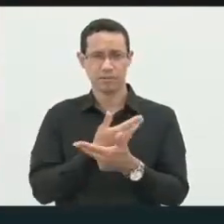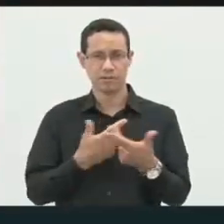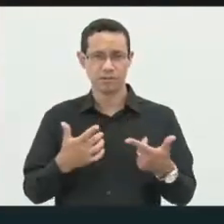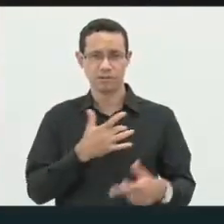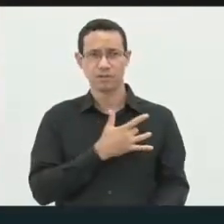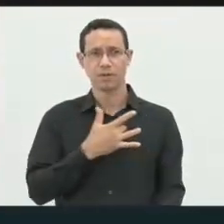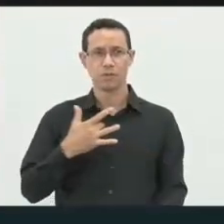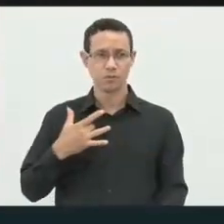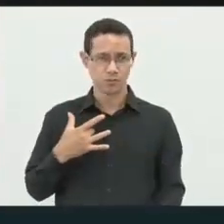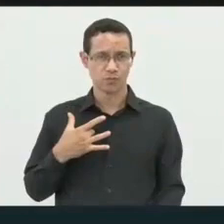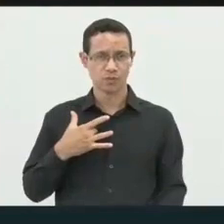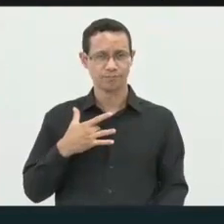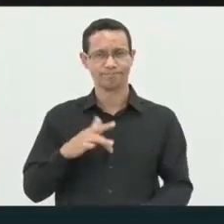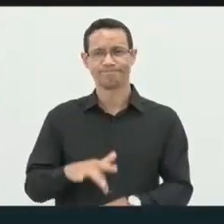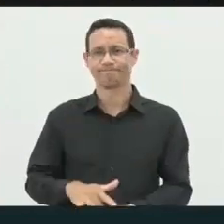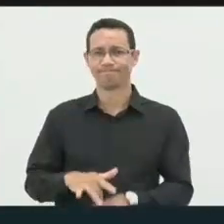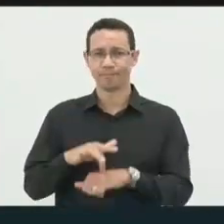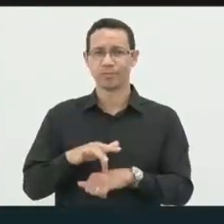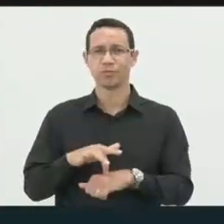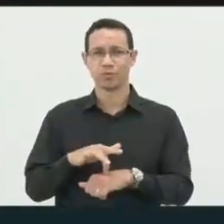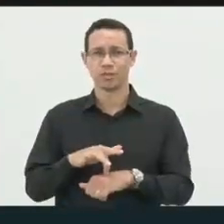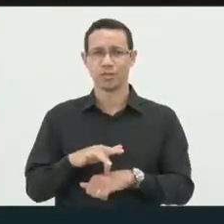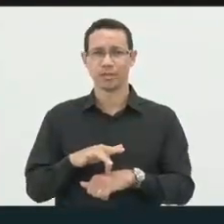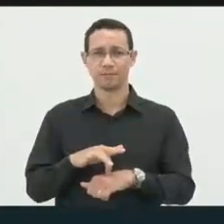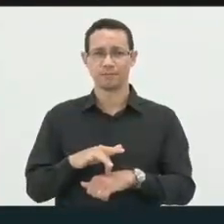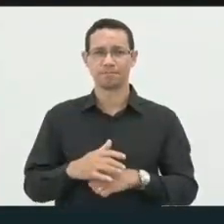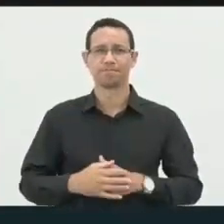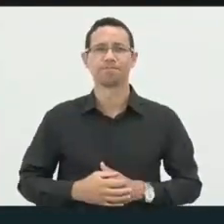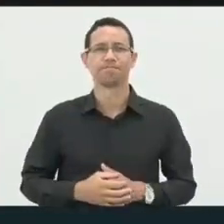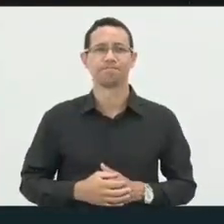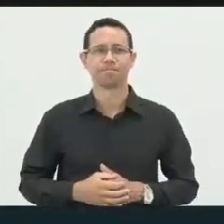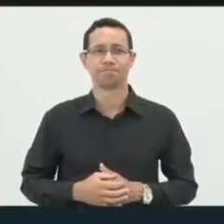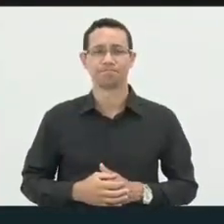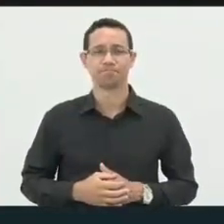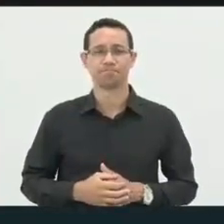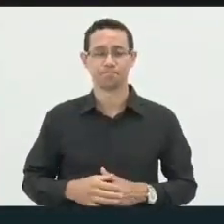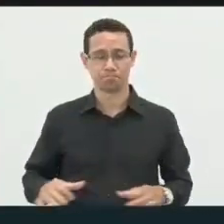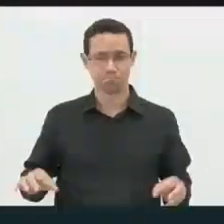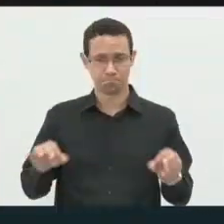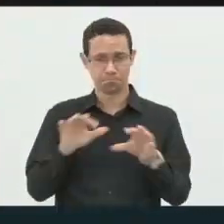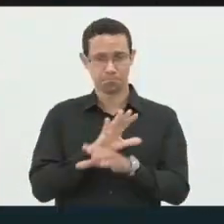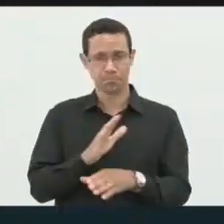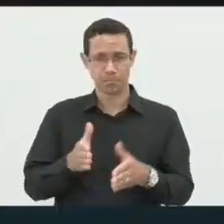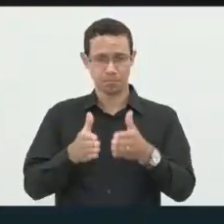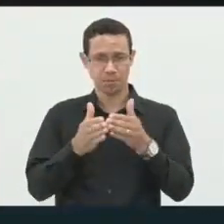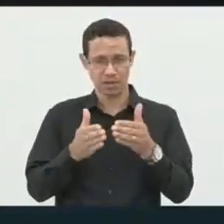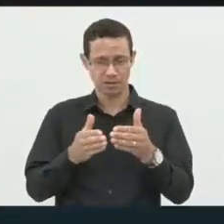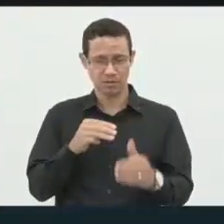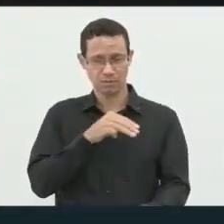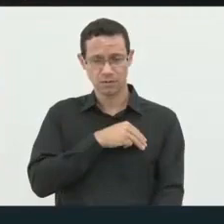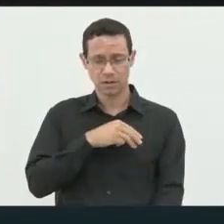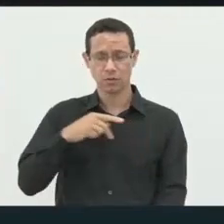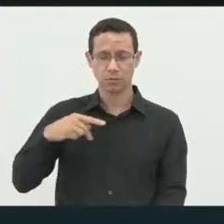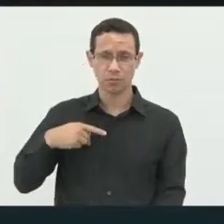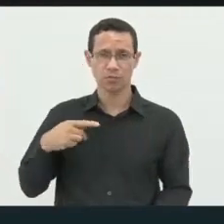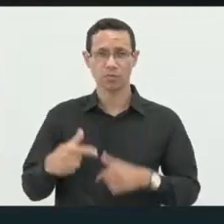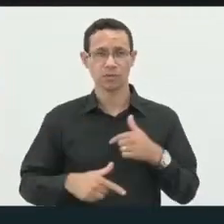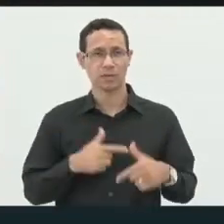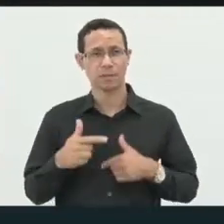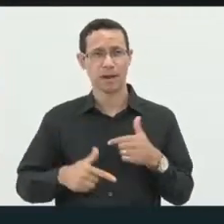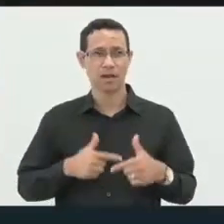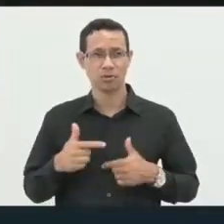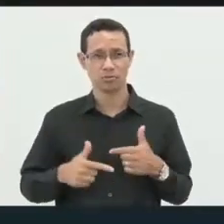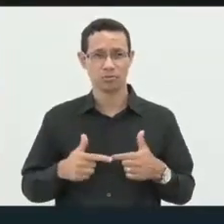de forma absurda e depois da minha petição o Ministério Público do